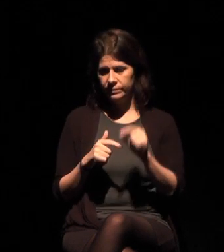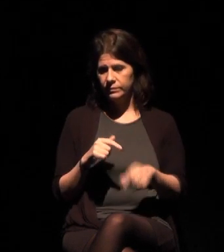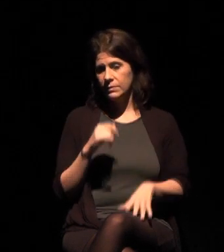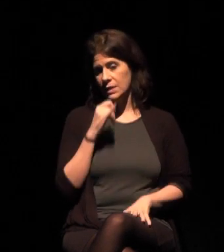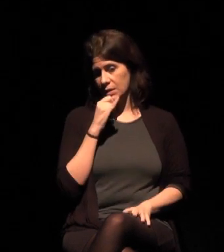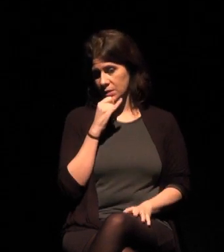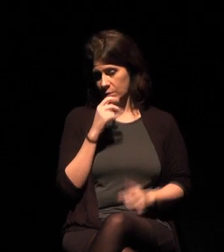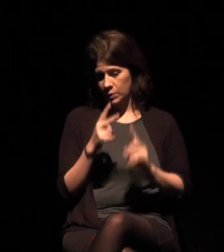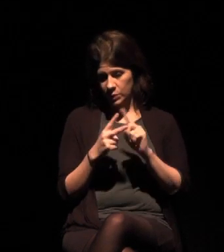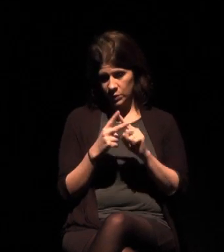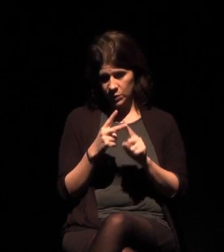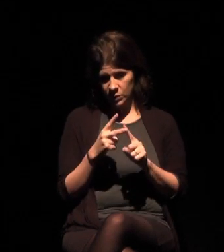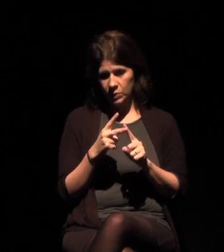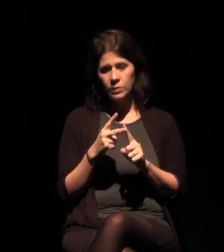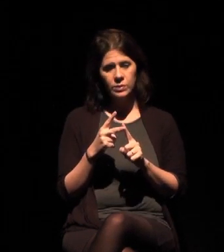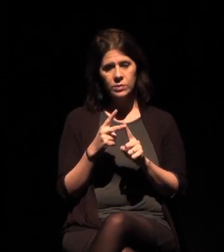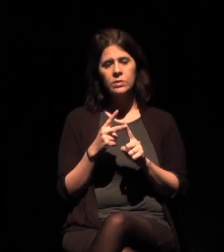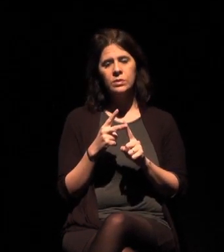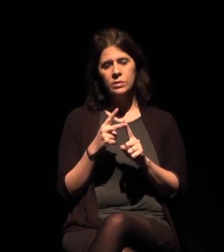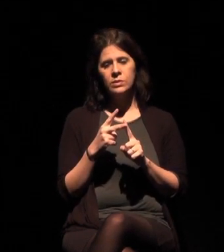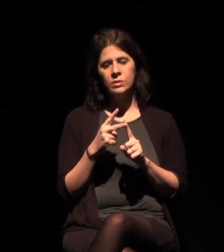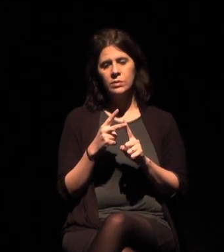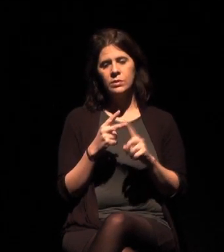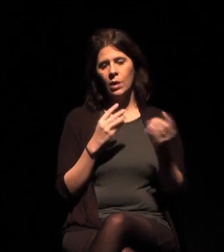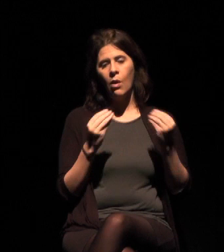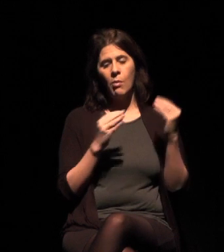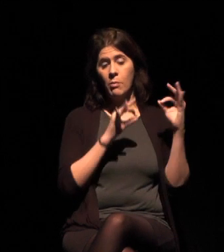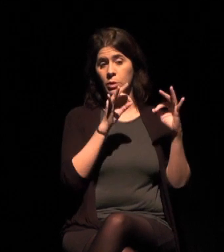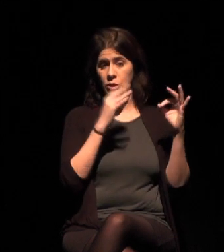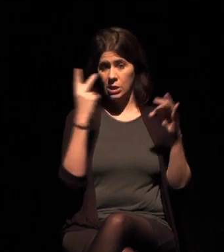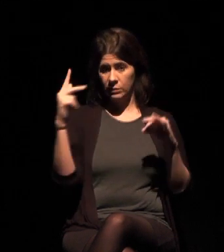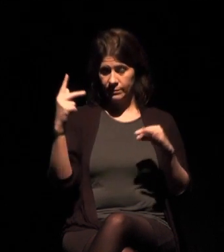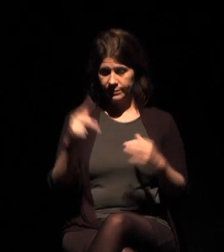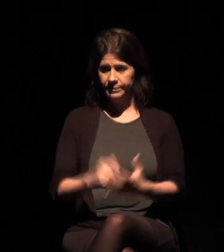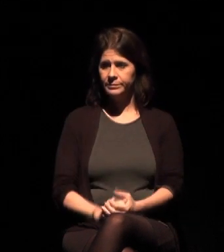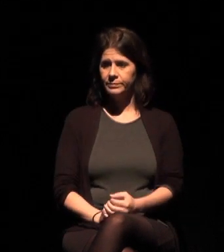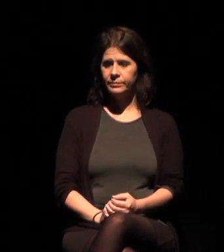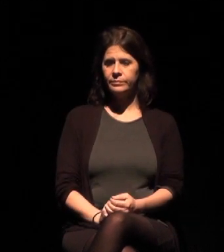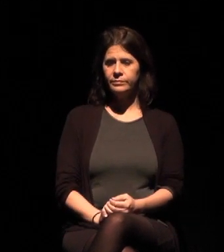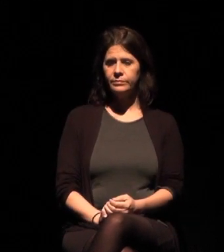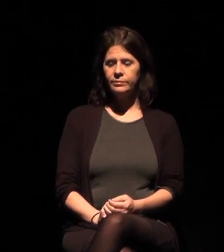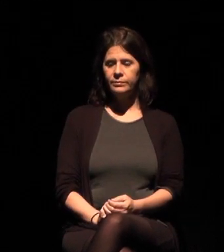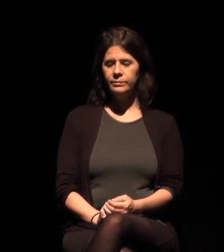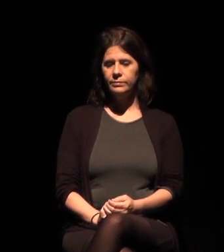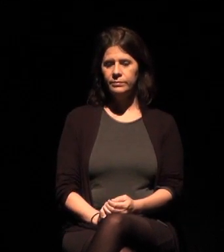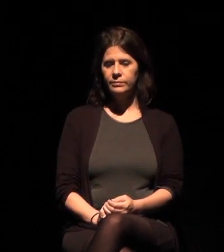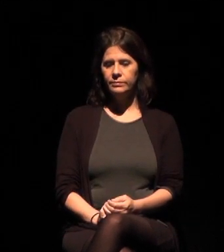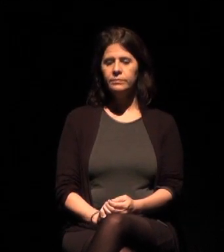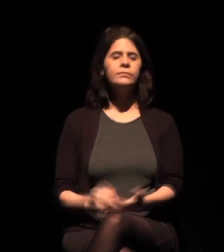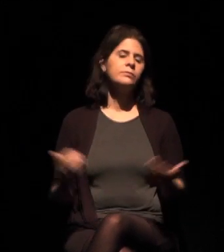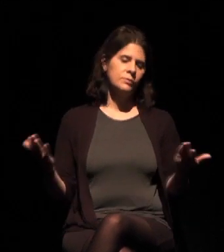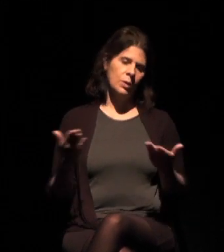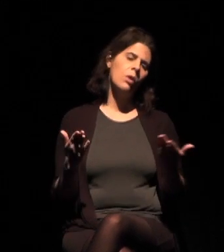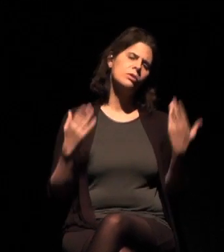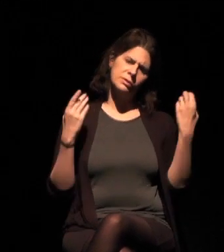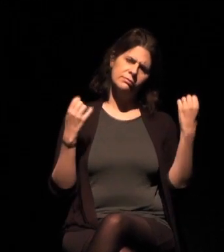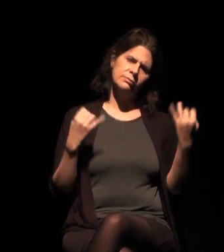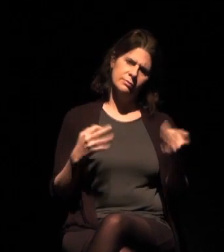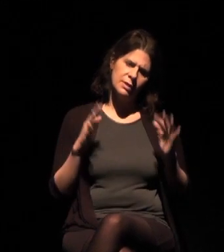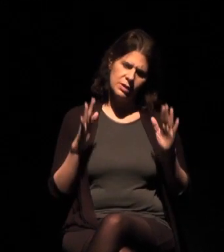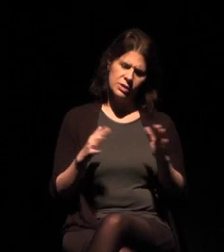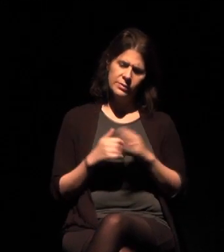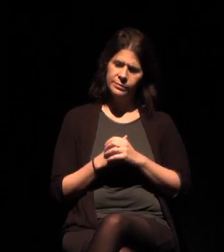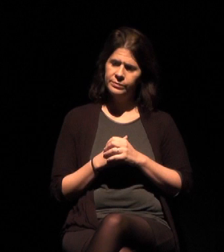é dividir projeto que a gente tem na na escola politécnica então hoje como já insistiu bastante você tem apenas